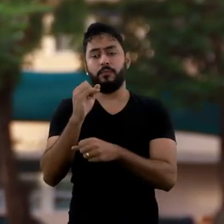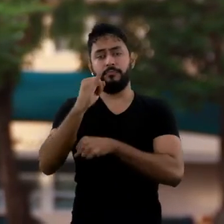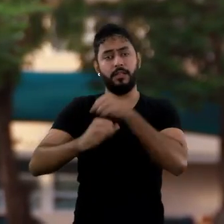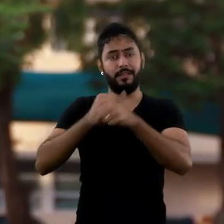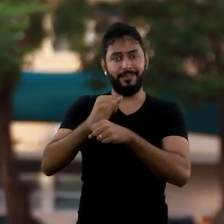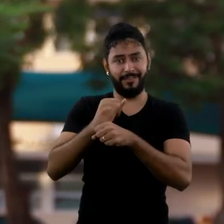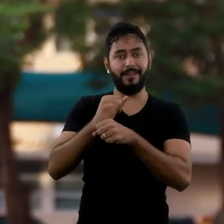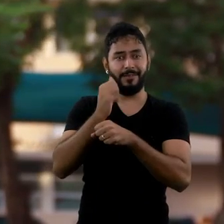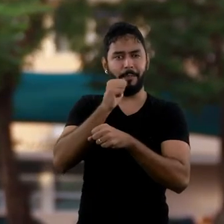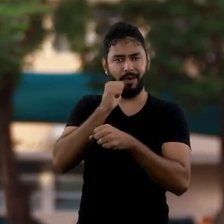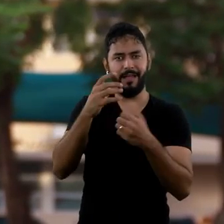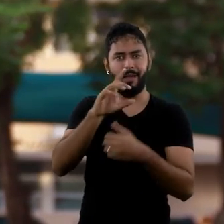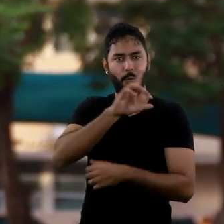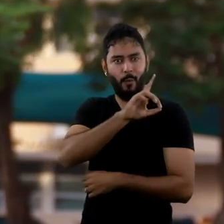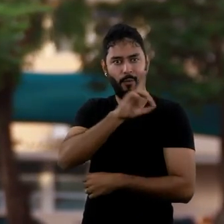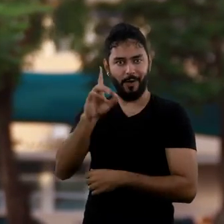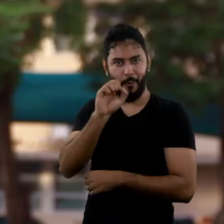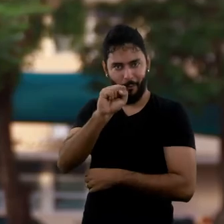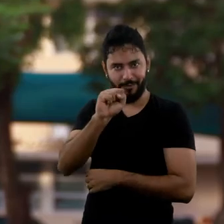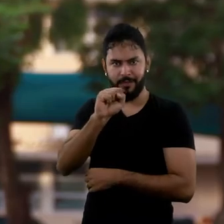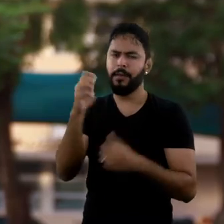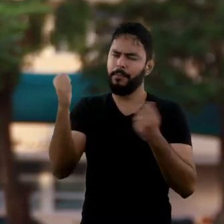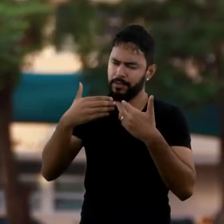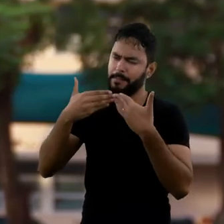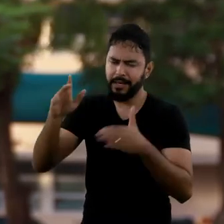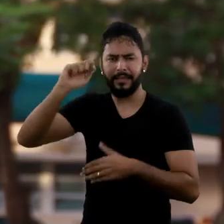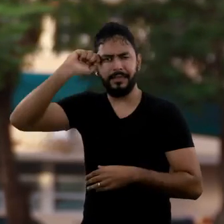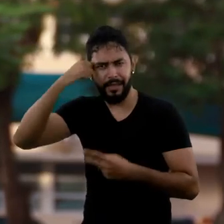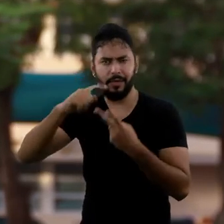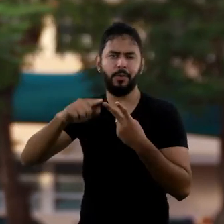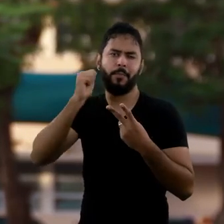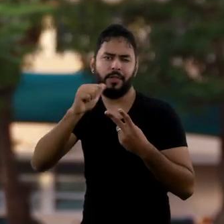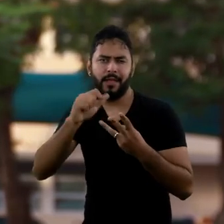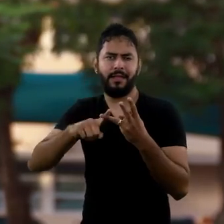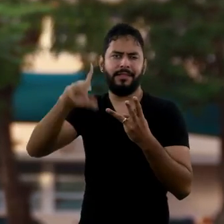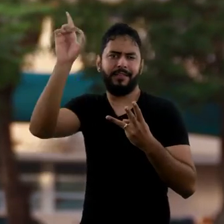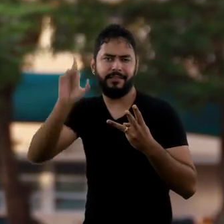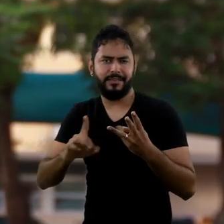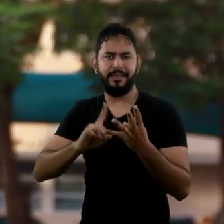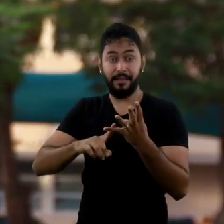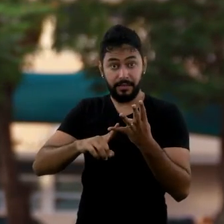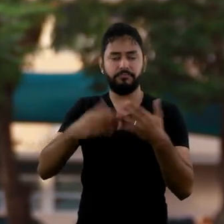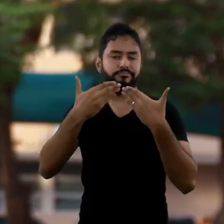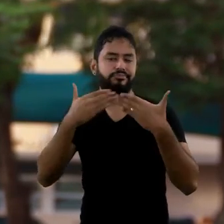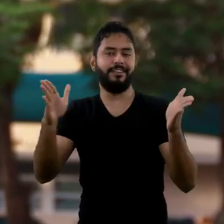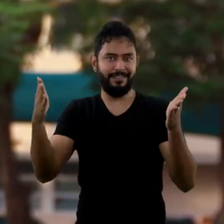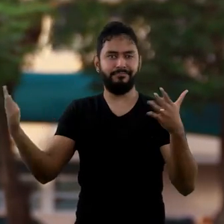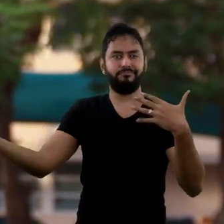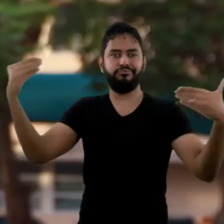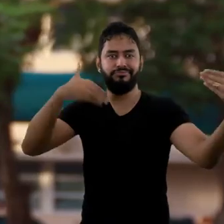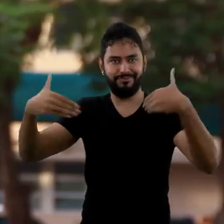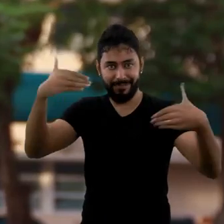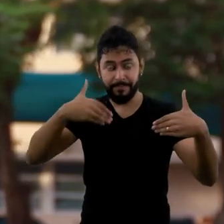se abrir para os negros, para os indígenas, para as mulheres, para os deficientes, e que a gente esteja numa vanguarda